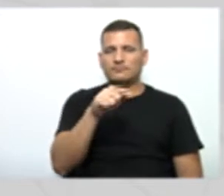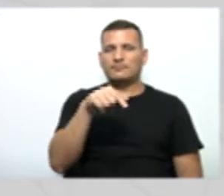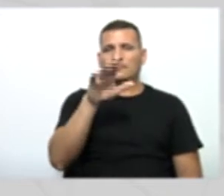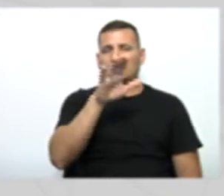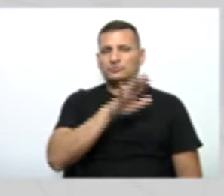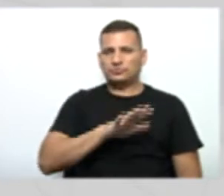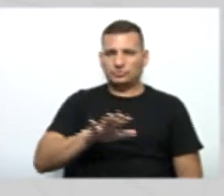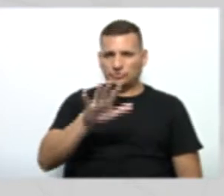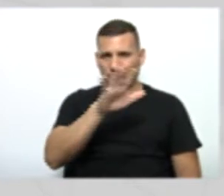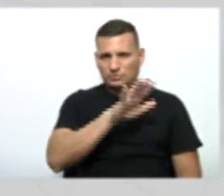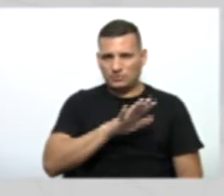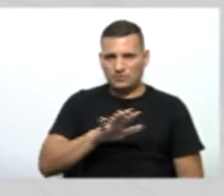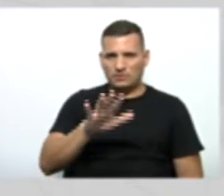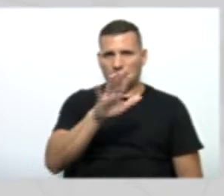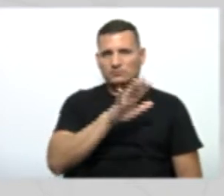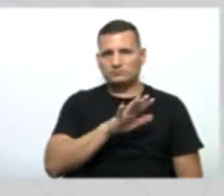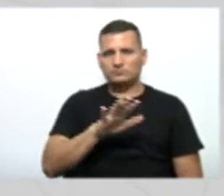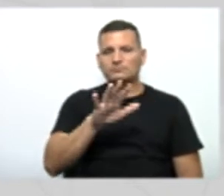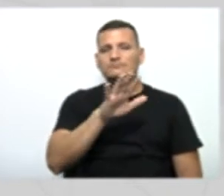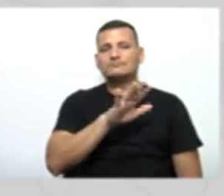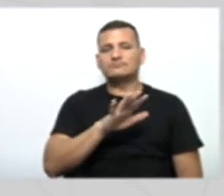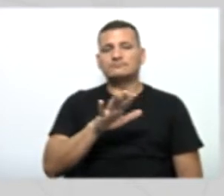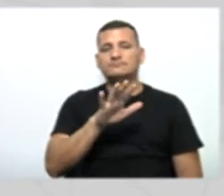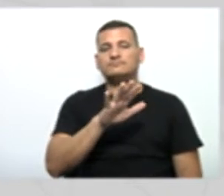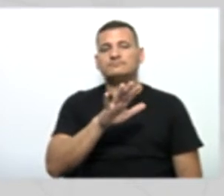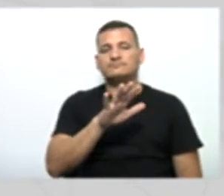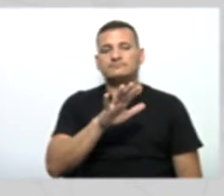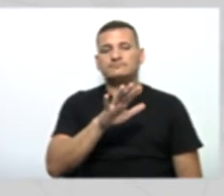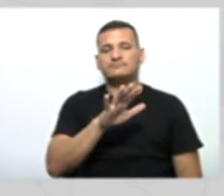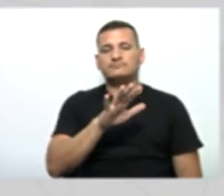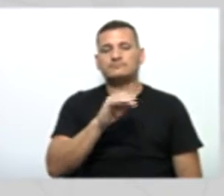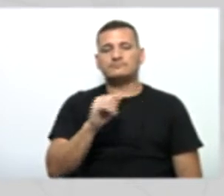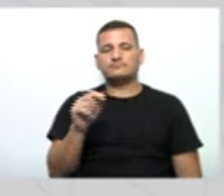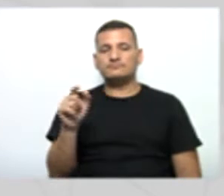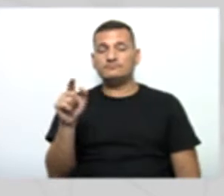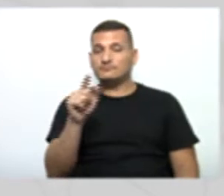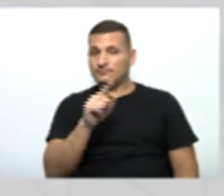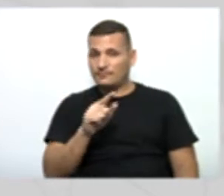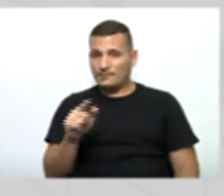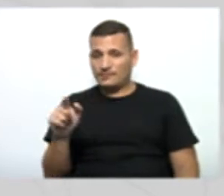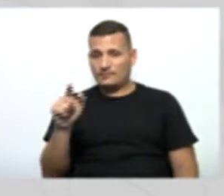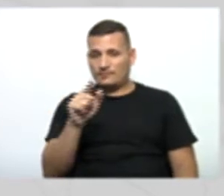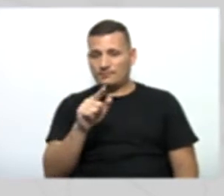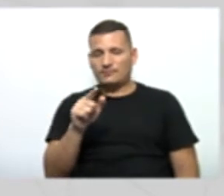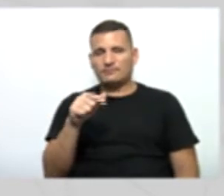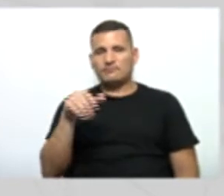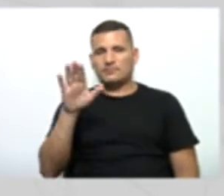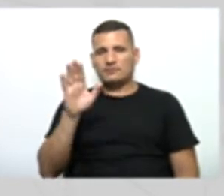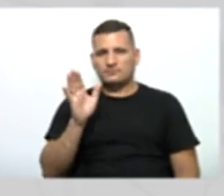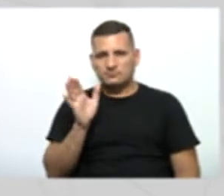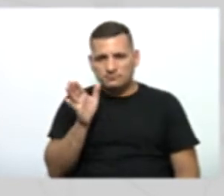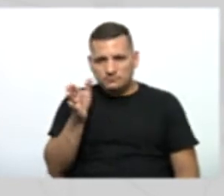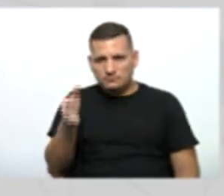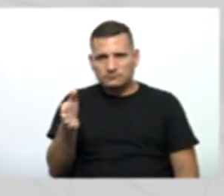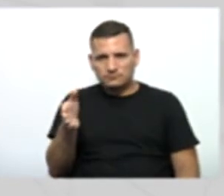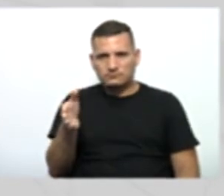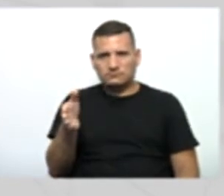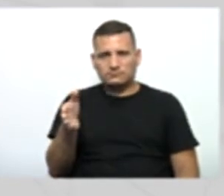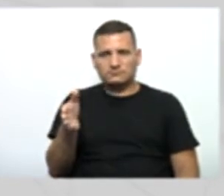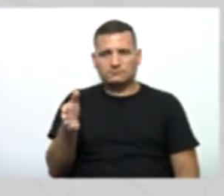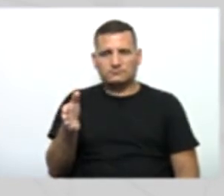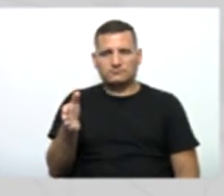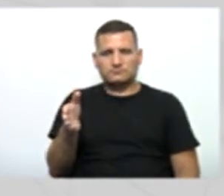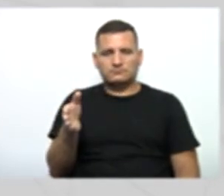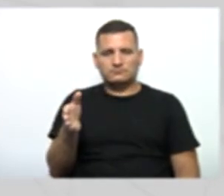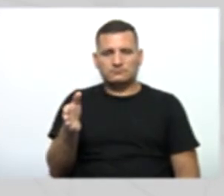generalização, né? É uma abstração do caso de uso mais específico. Olha aí,